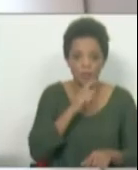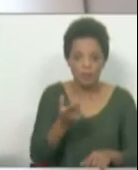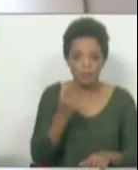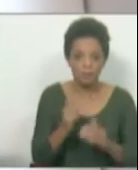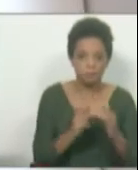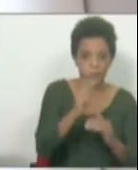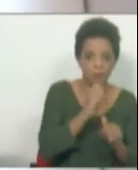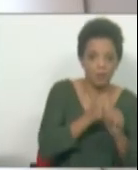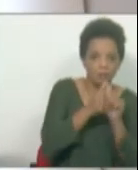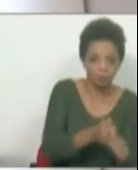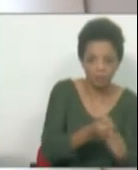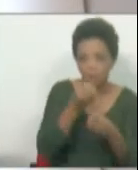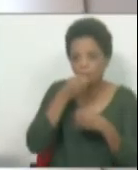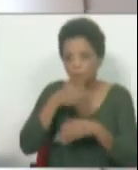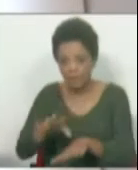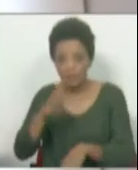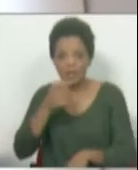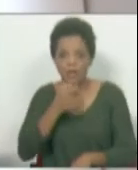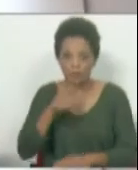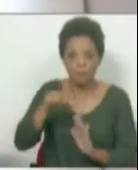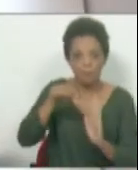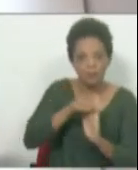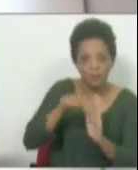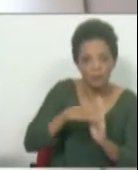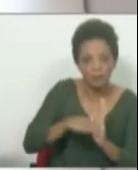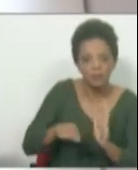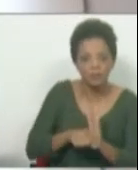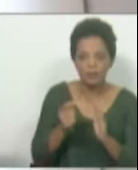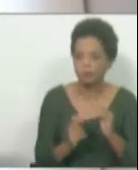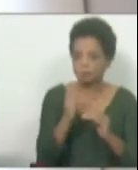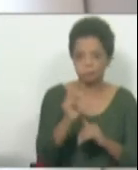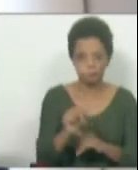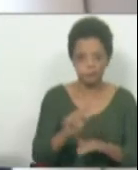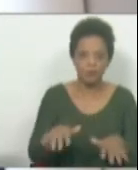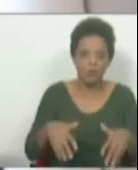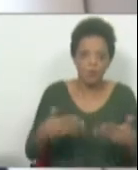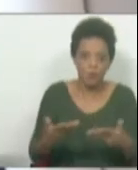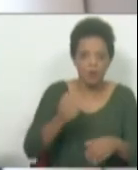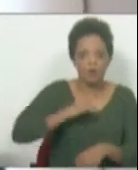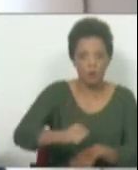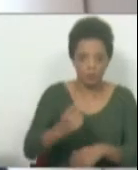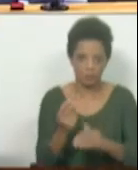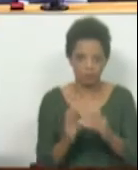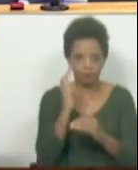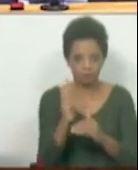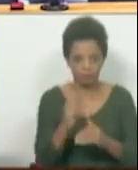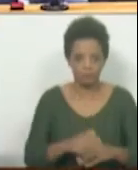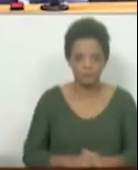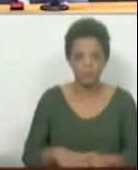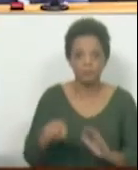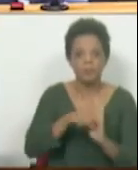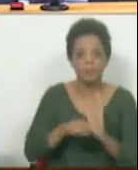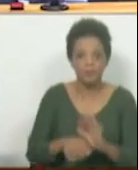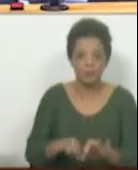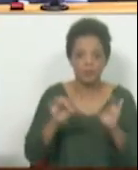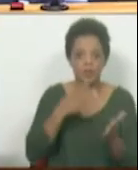inflação por um lado, perdem por outro, se não tivermos medidas que sejam não inflacionárias ou até anti-inflacionárias. Medidas como